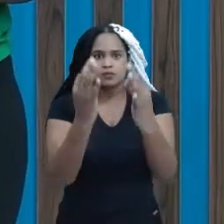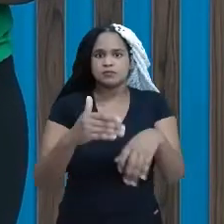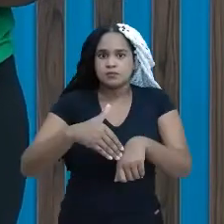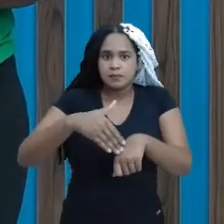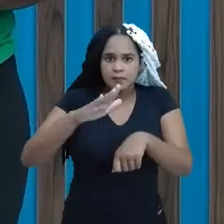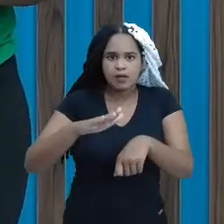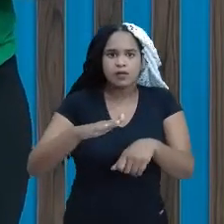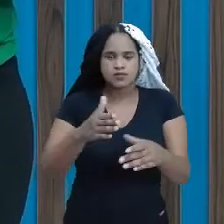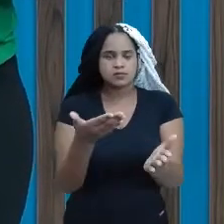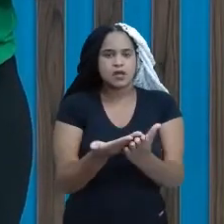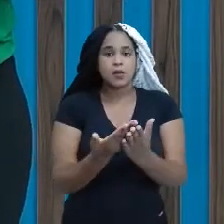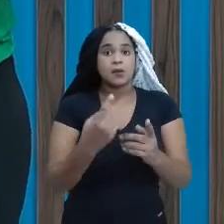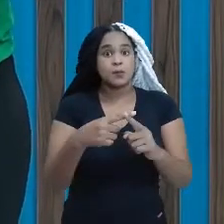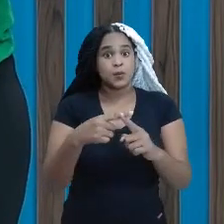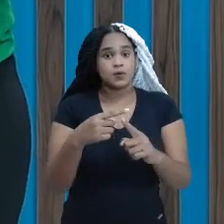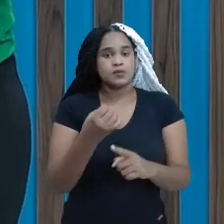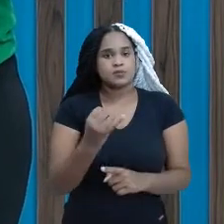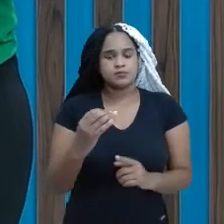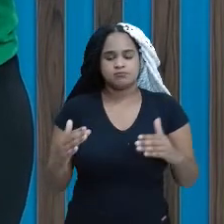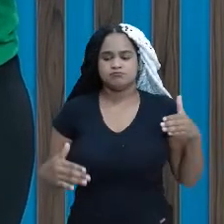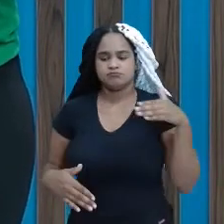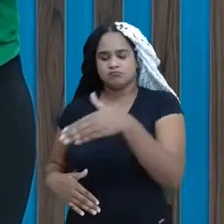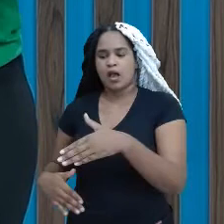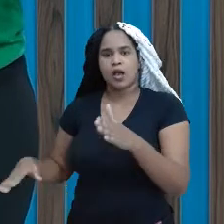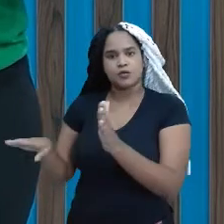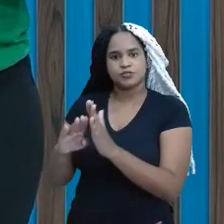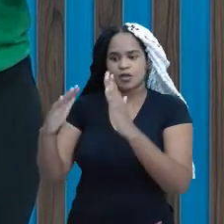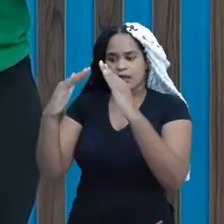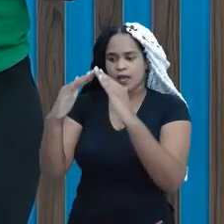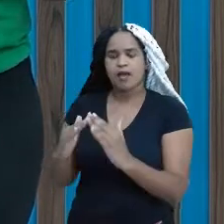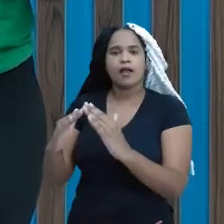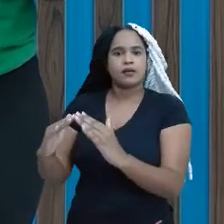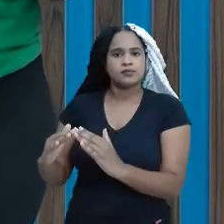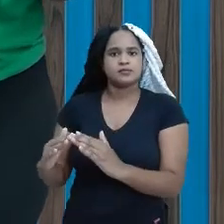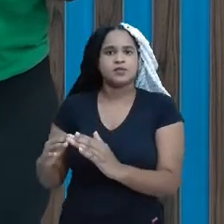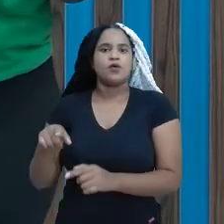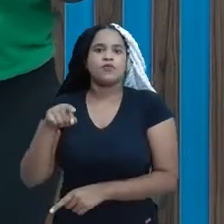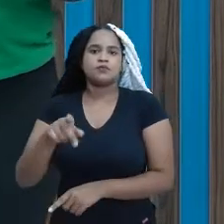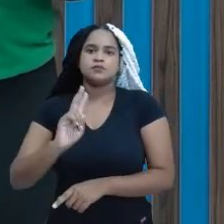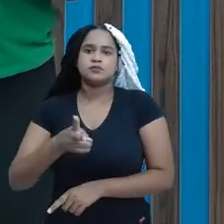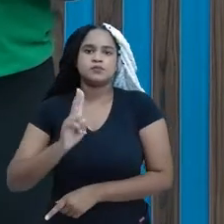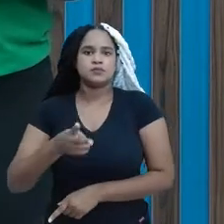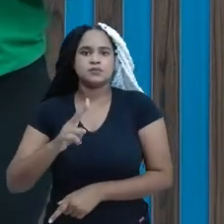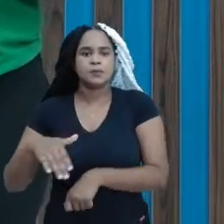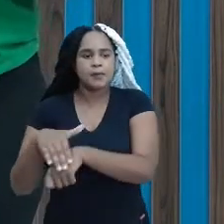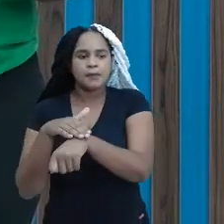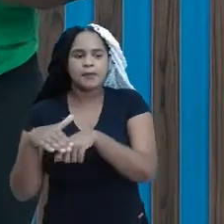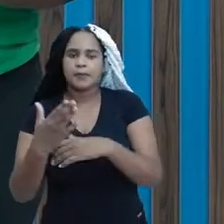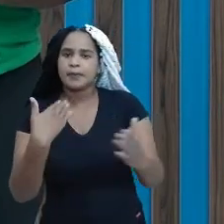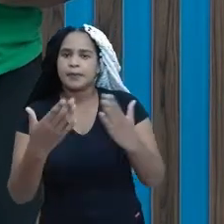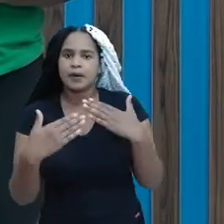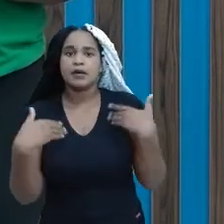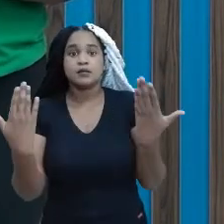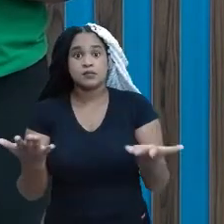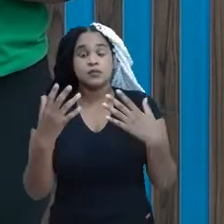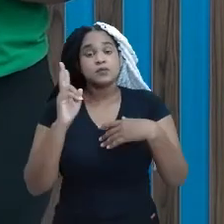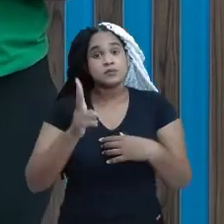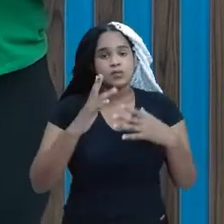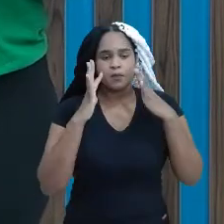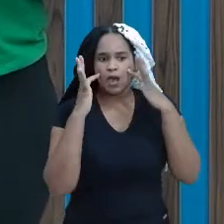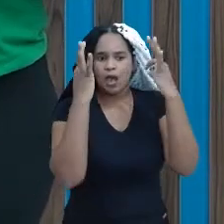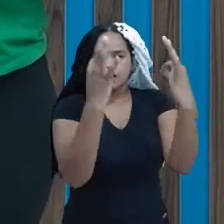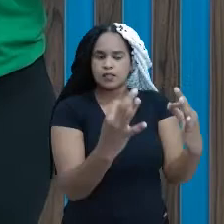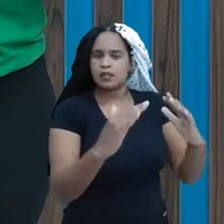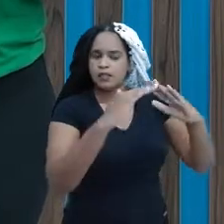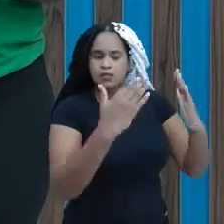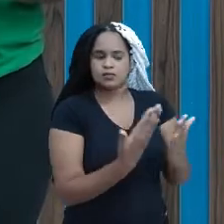porque sabe que quando estiver no seu encontro, vai perguntar algo sobre a escola. Então, ele vai começar a atenção dele